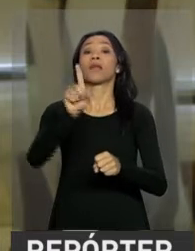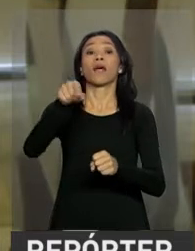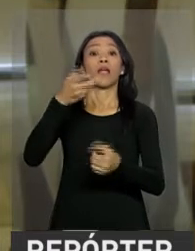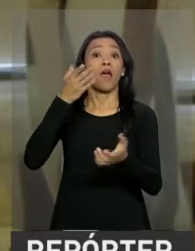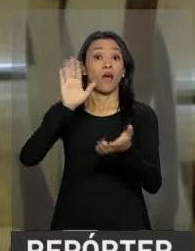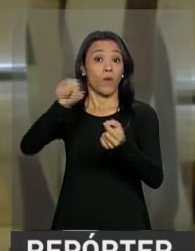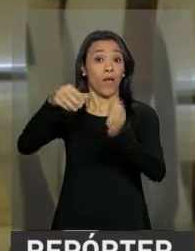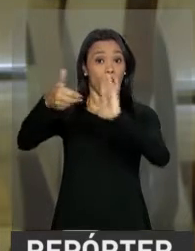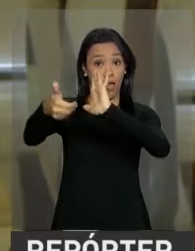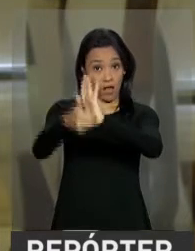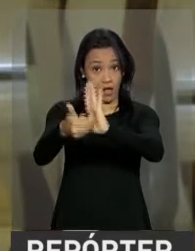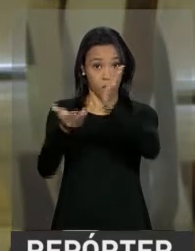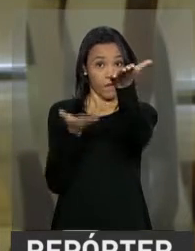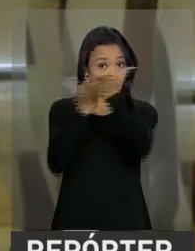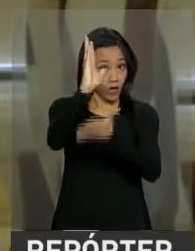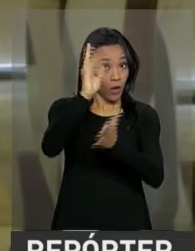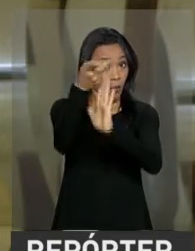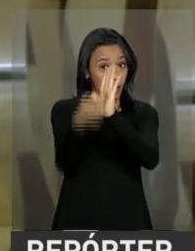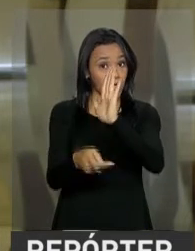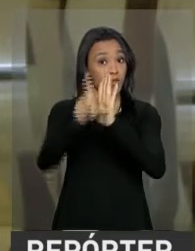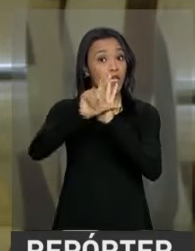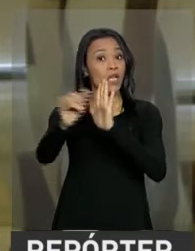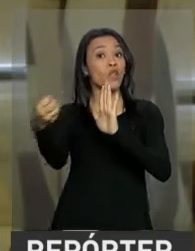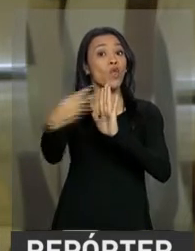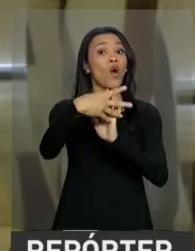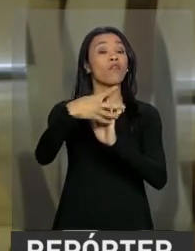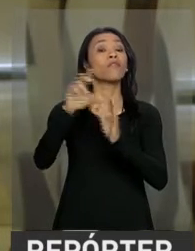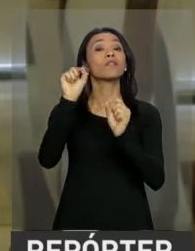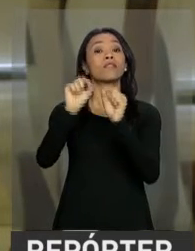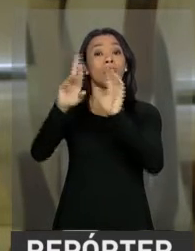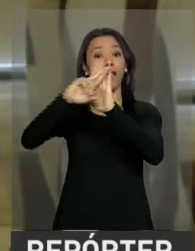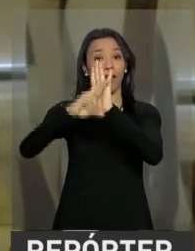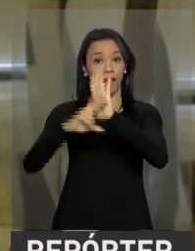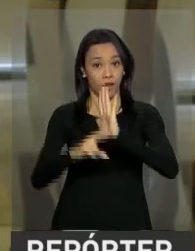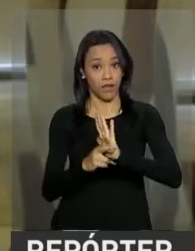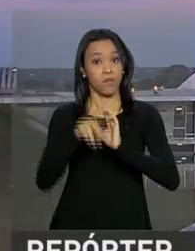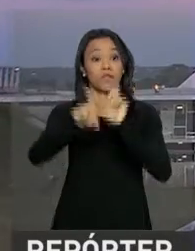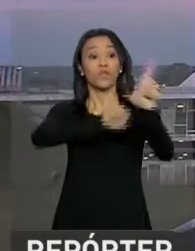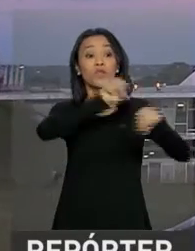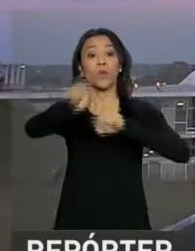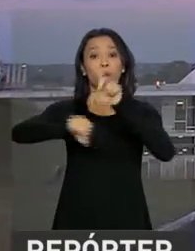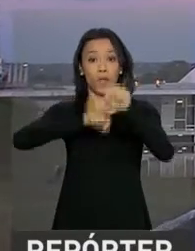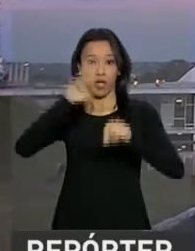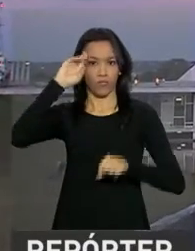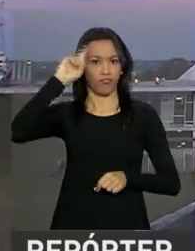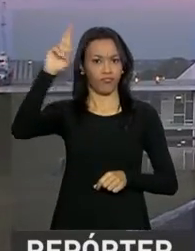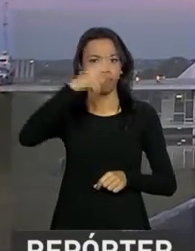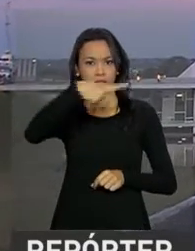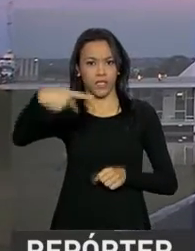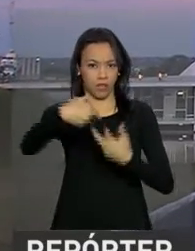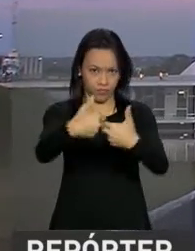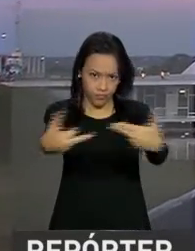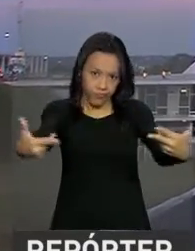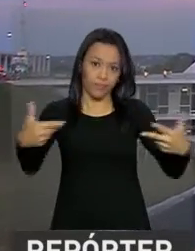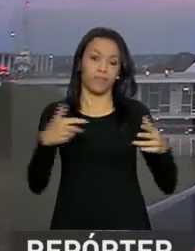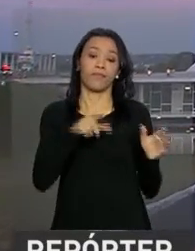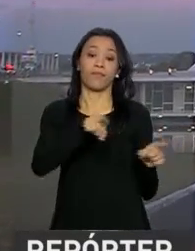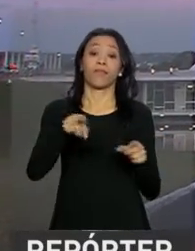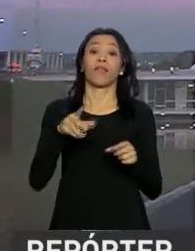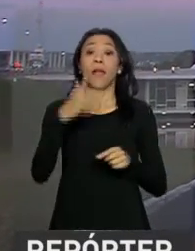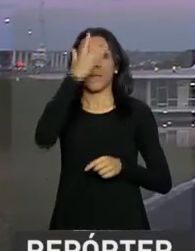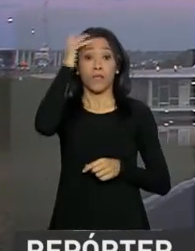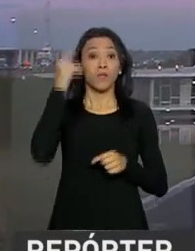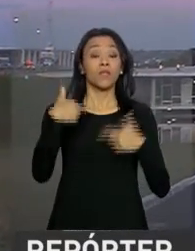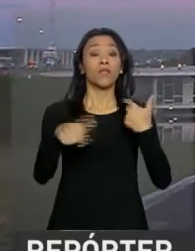um projeto de lei que estabelece novas regras para estas nomeações pelo texto aprovado no senado um conselheiro